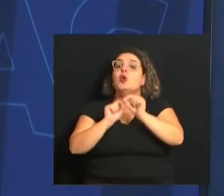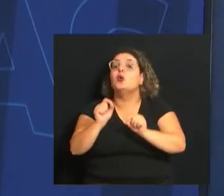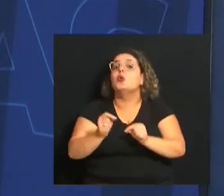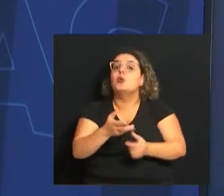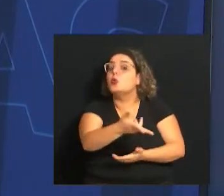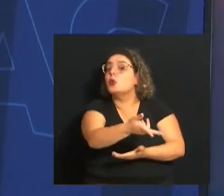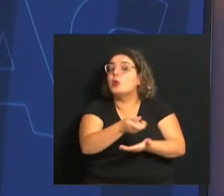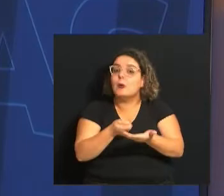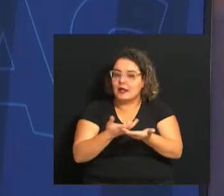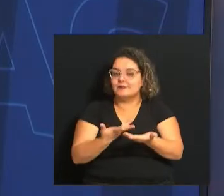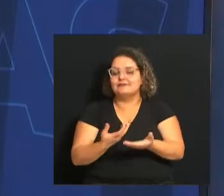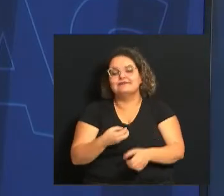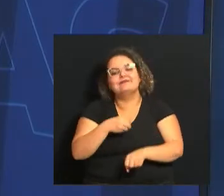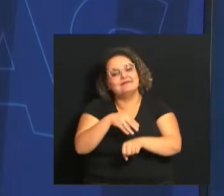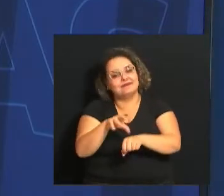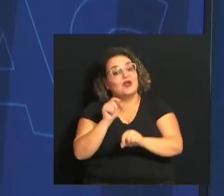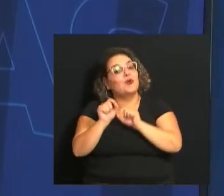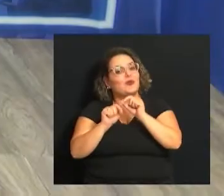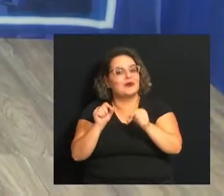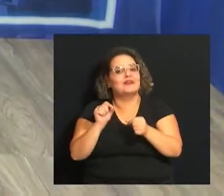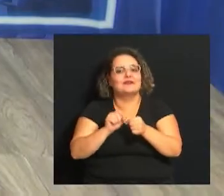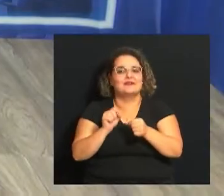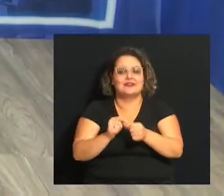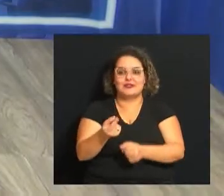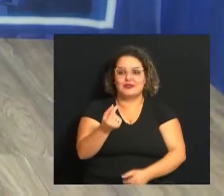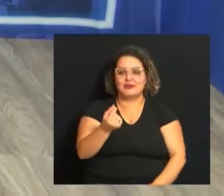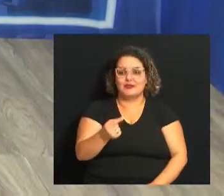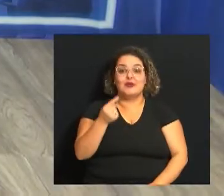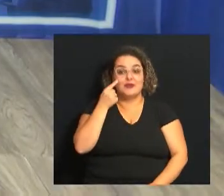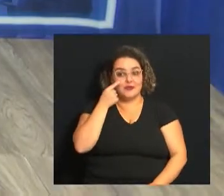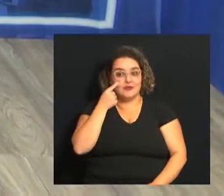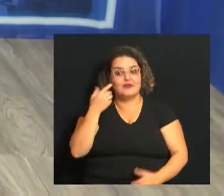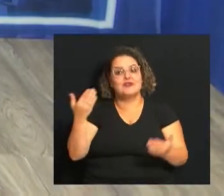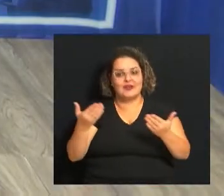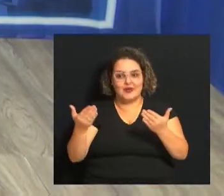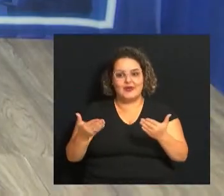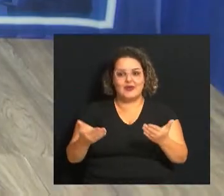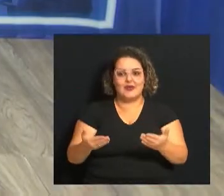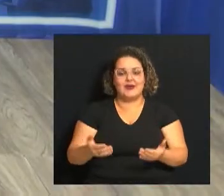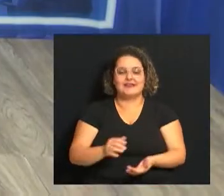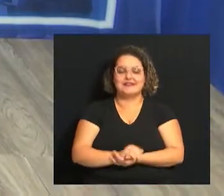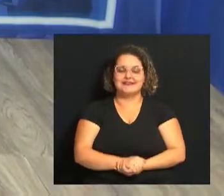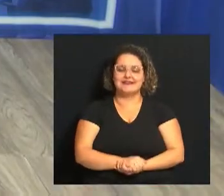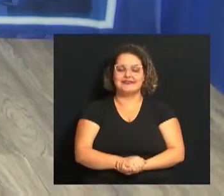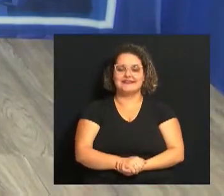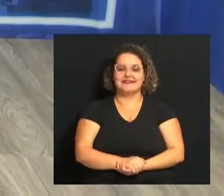e dar dicas do que fazer com o dinheiro, e você acompanha a partir de agora.